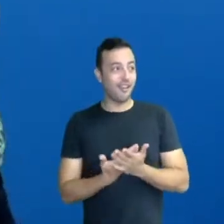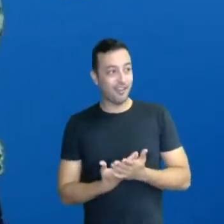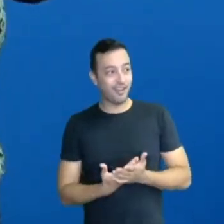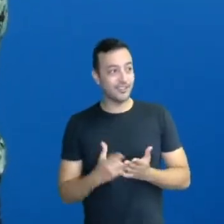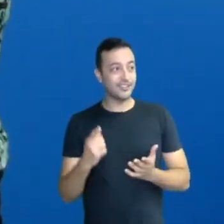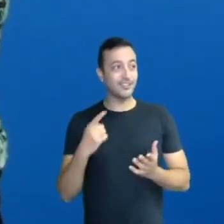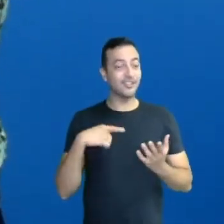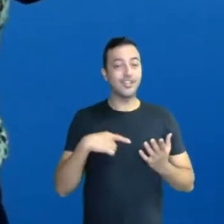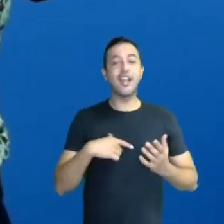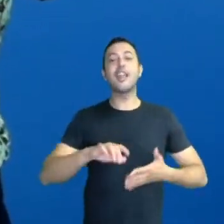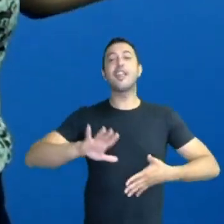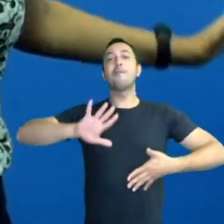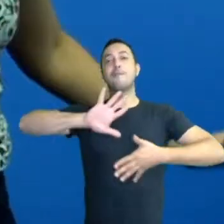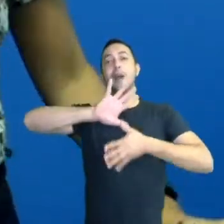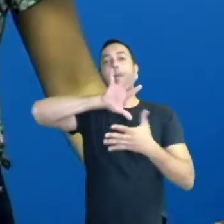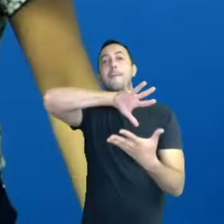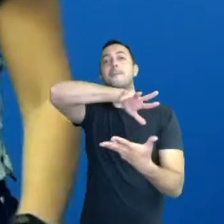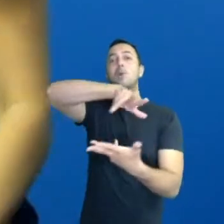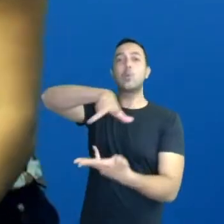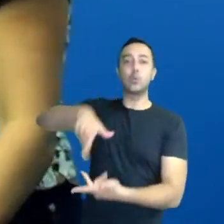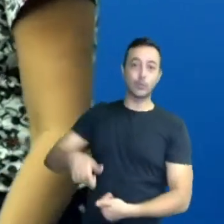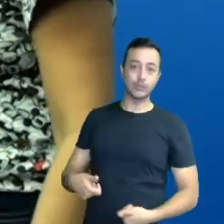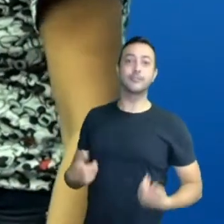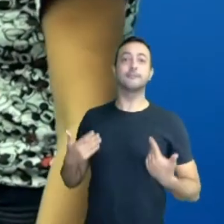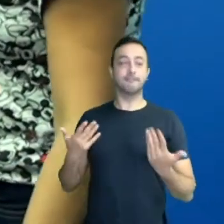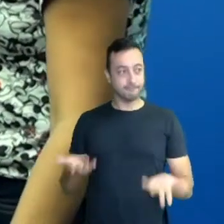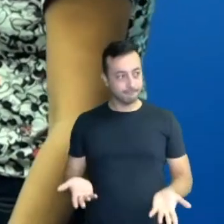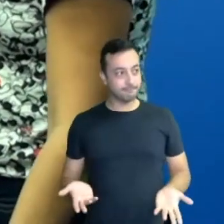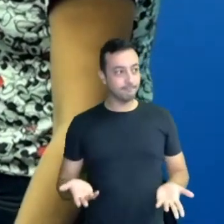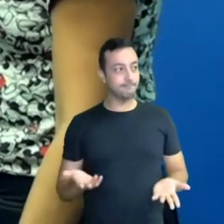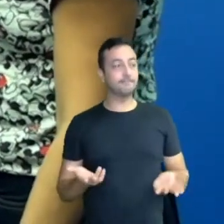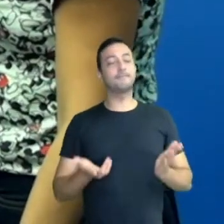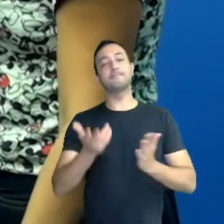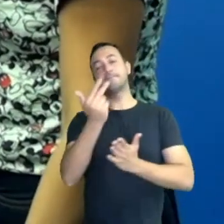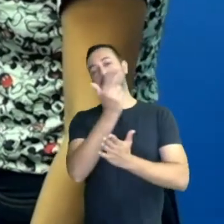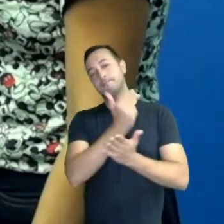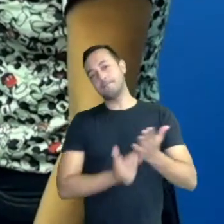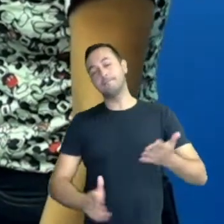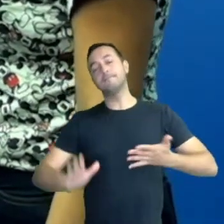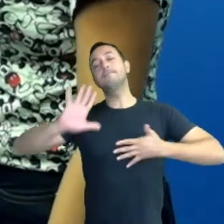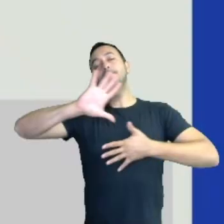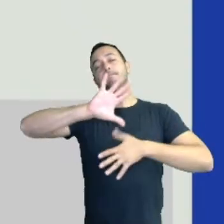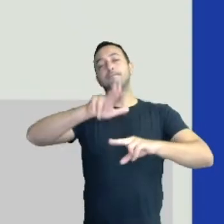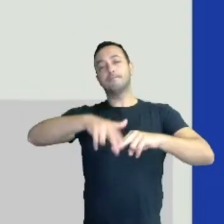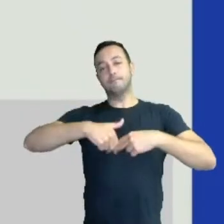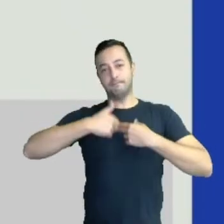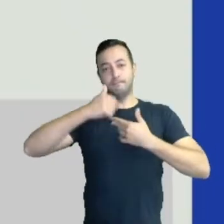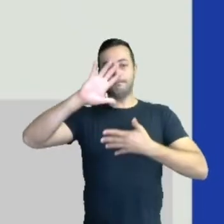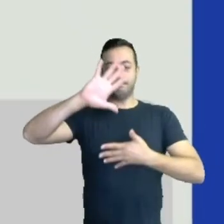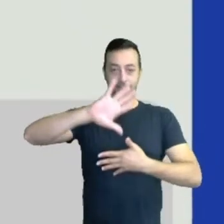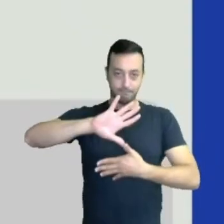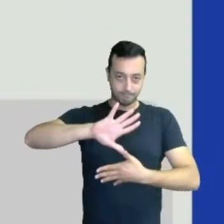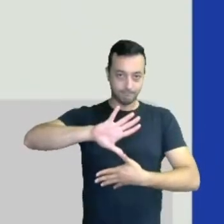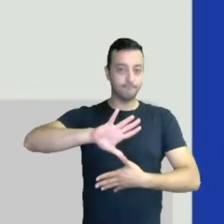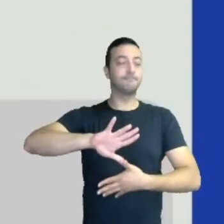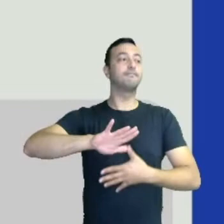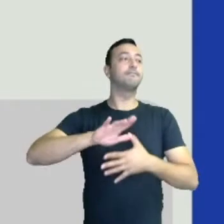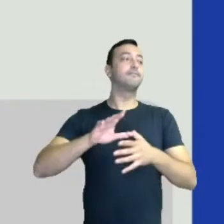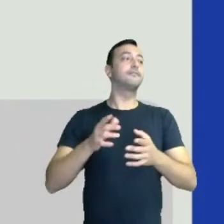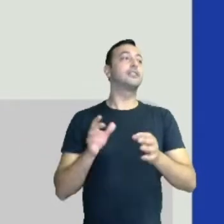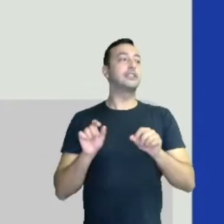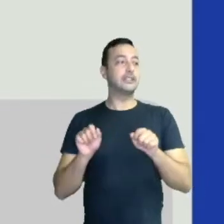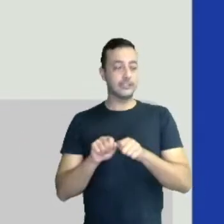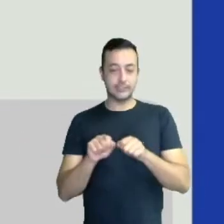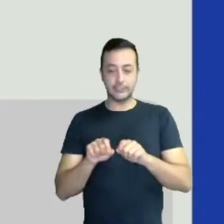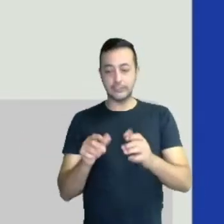eu trouxe o mapa mundi? Pronto, olha aqui, ó. Representação cartográfica através dos mapas,